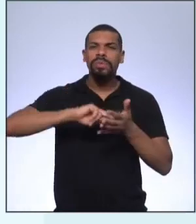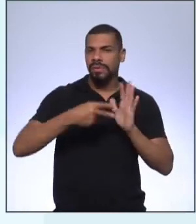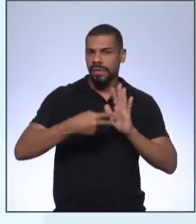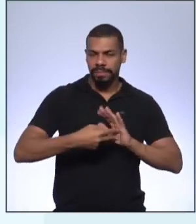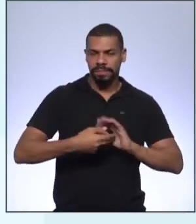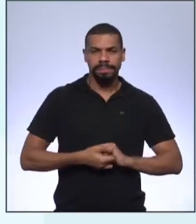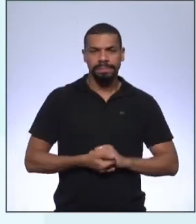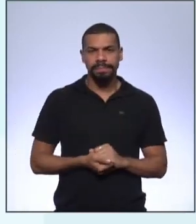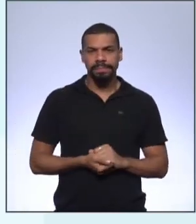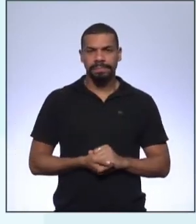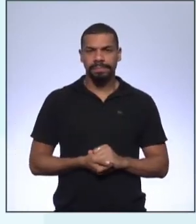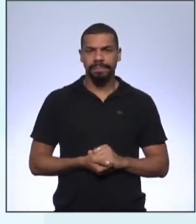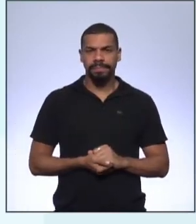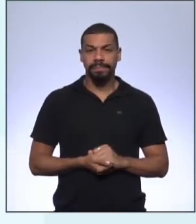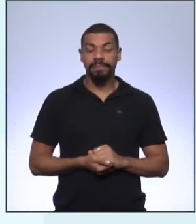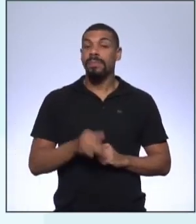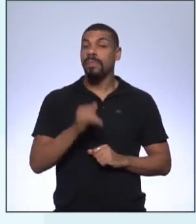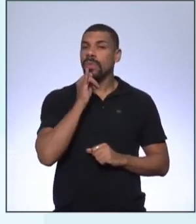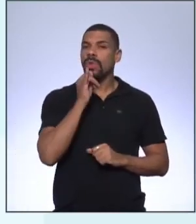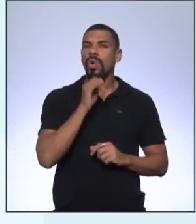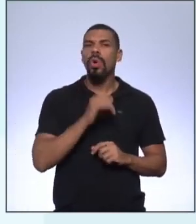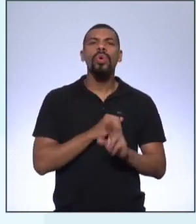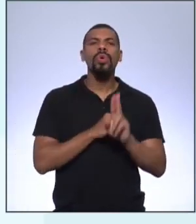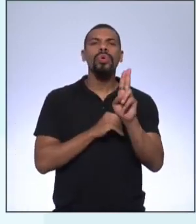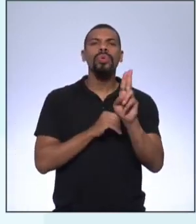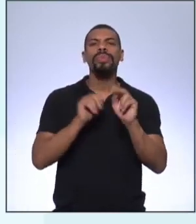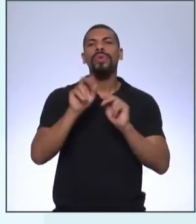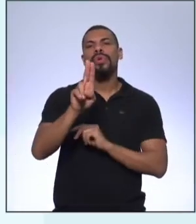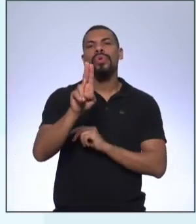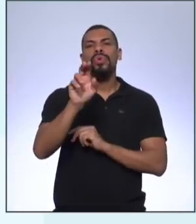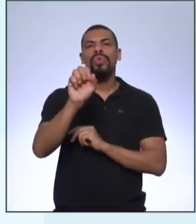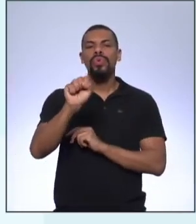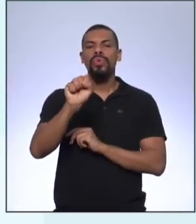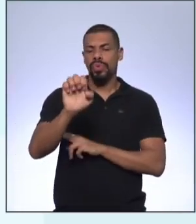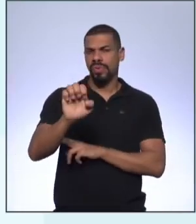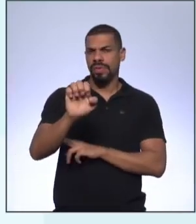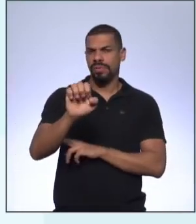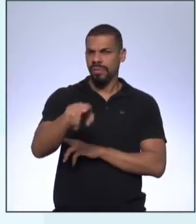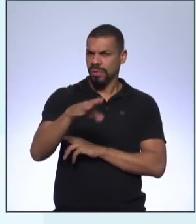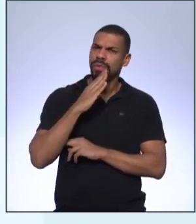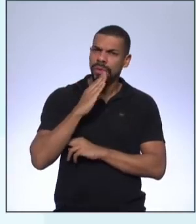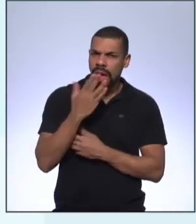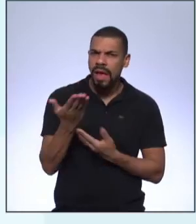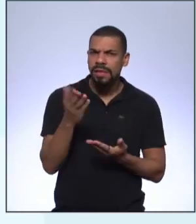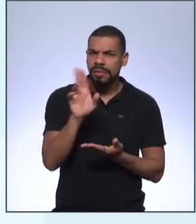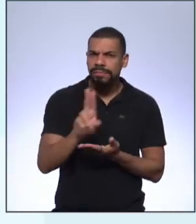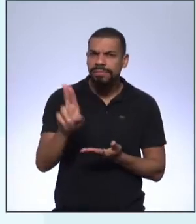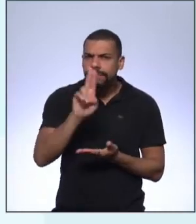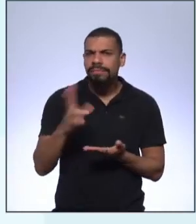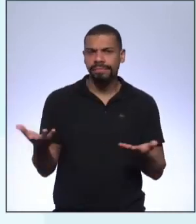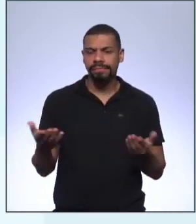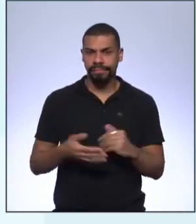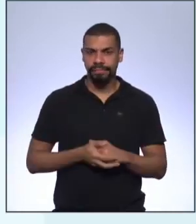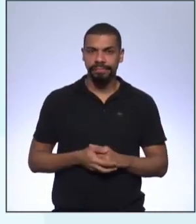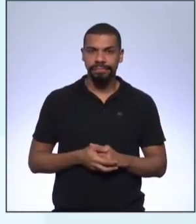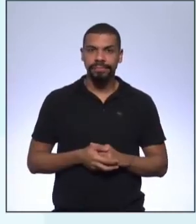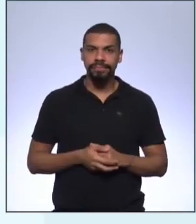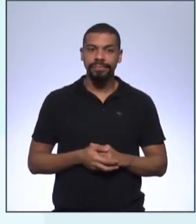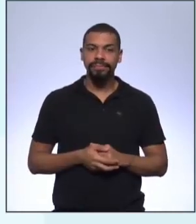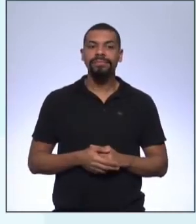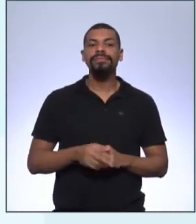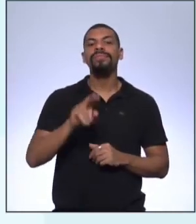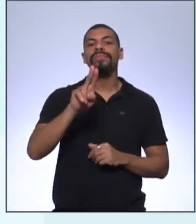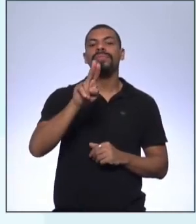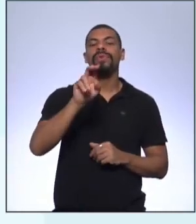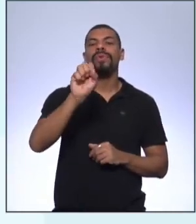dizer. Aqui a gente tem lá, use, certo? Use é usar, todo mundo já viu. Aí tem lá, used. O que